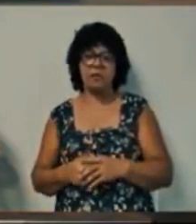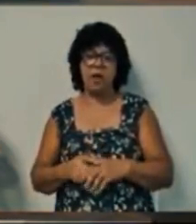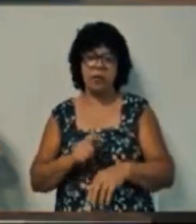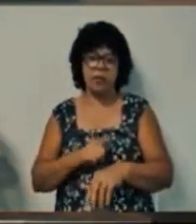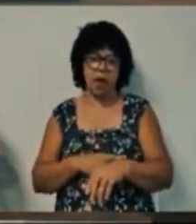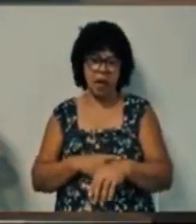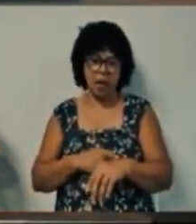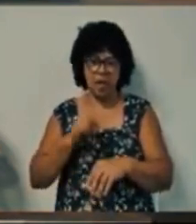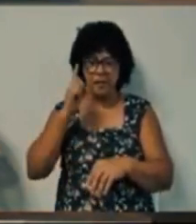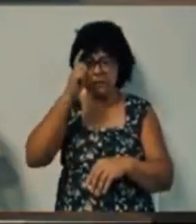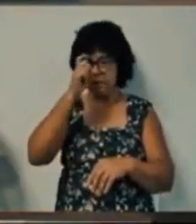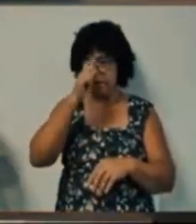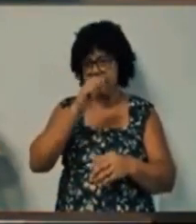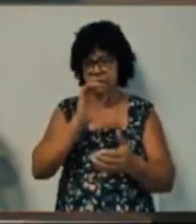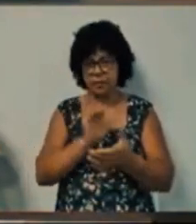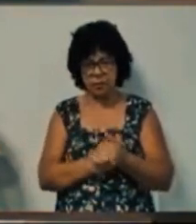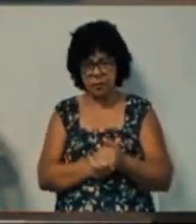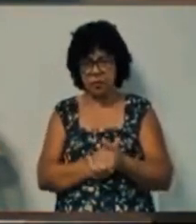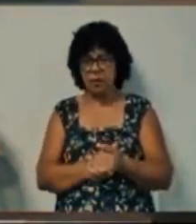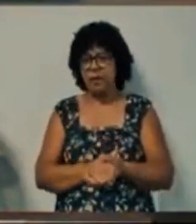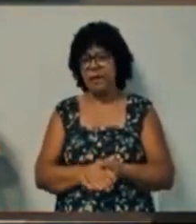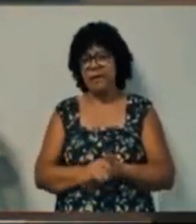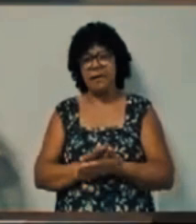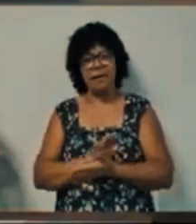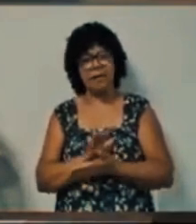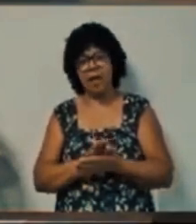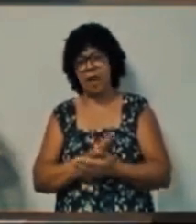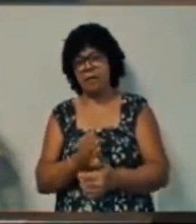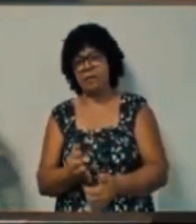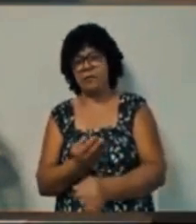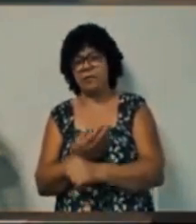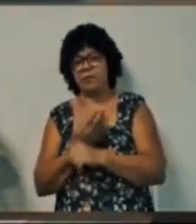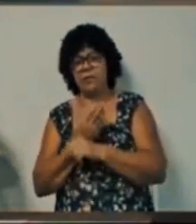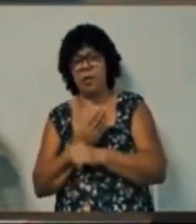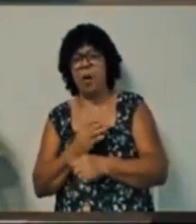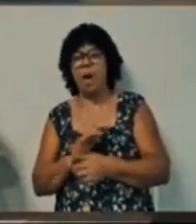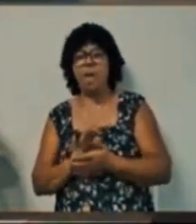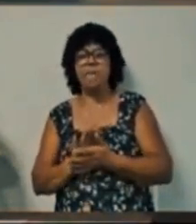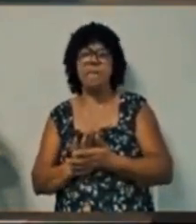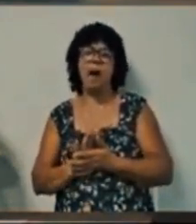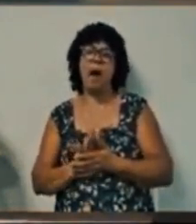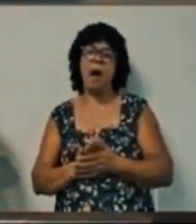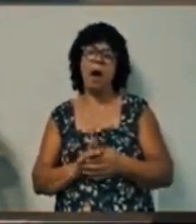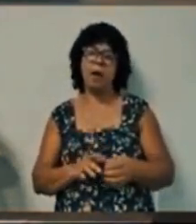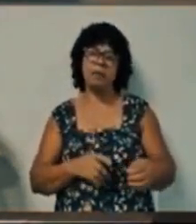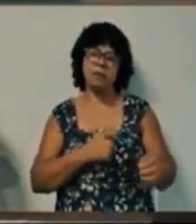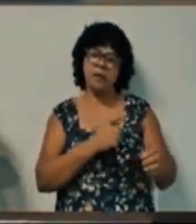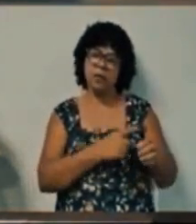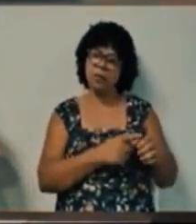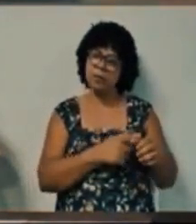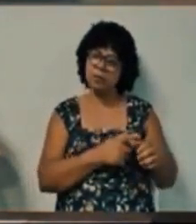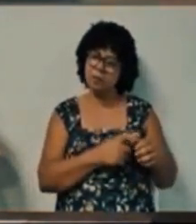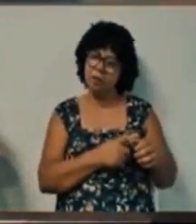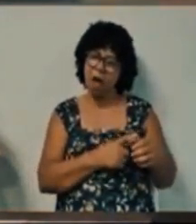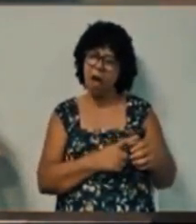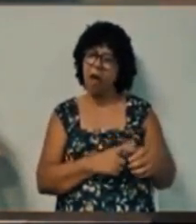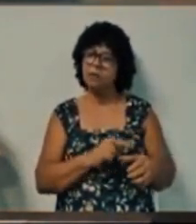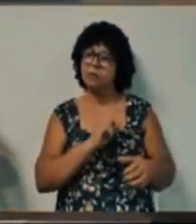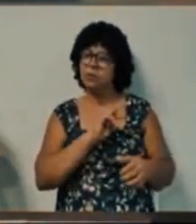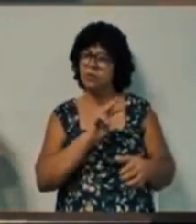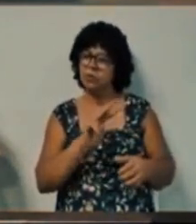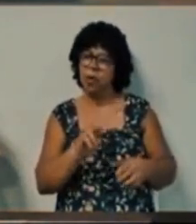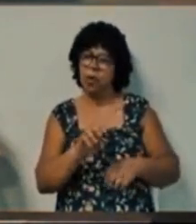homem cheio de Deus. Eu fui lá, e quando cheguei lá, ouvindo a palavra, primeiro